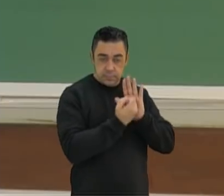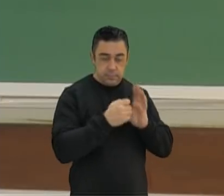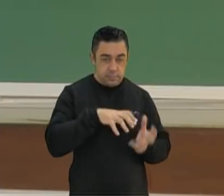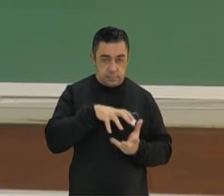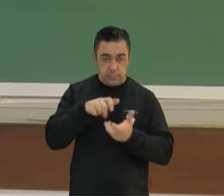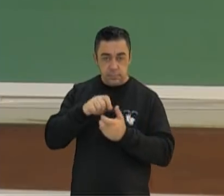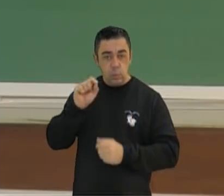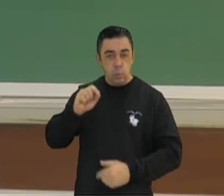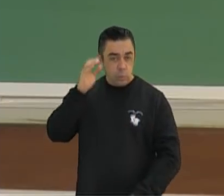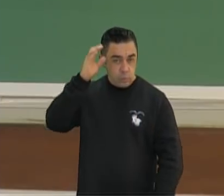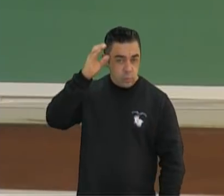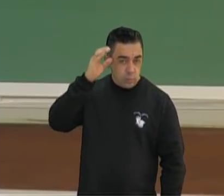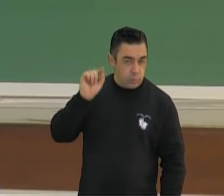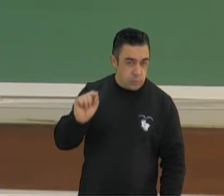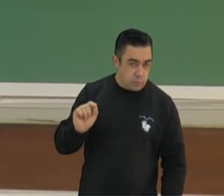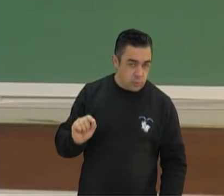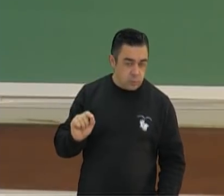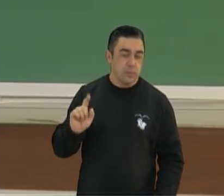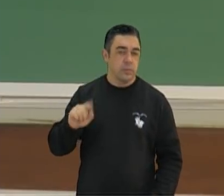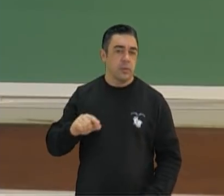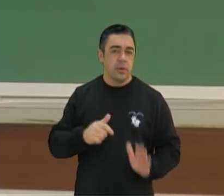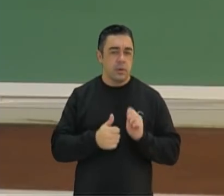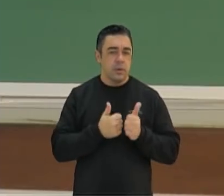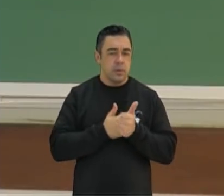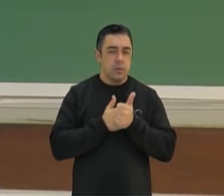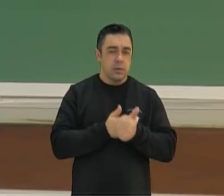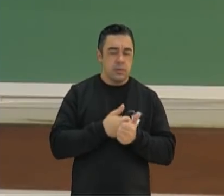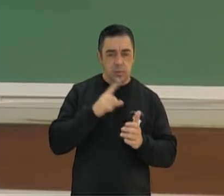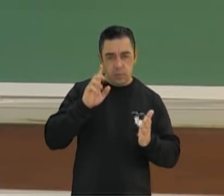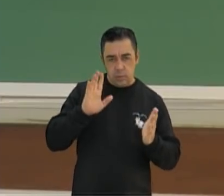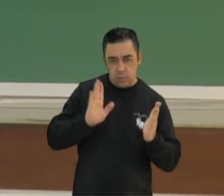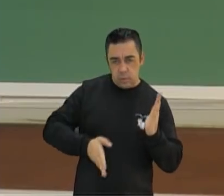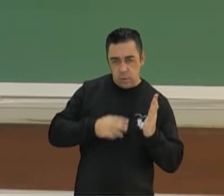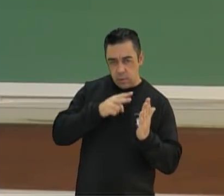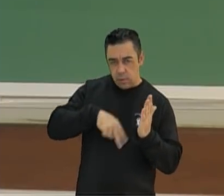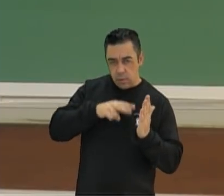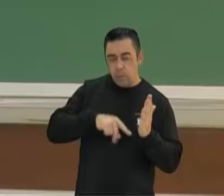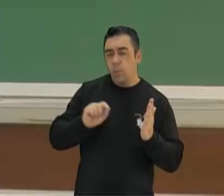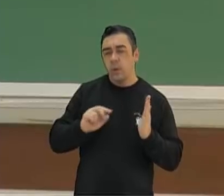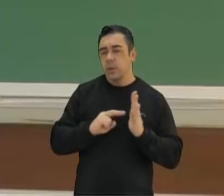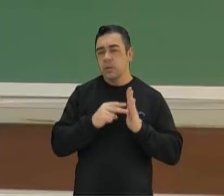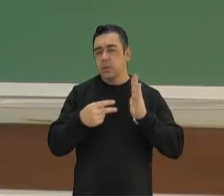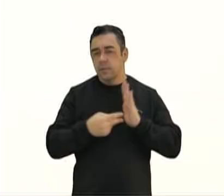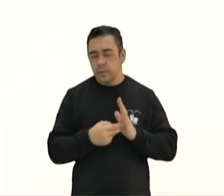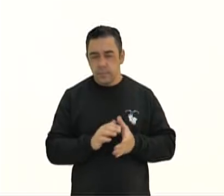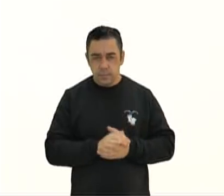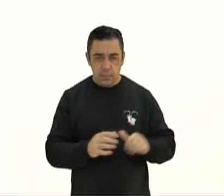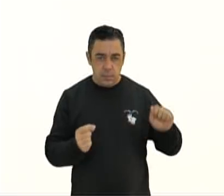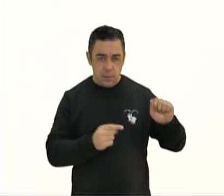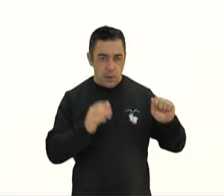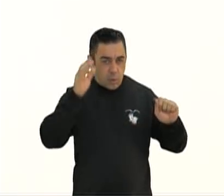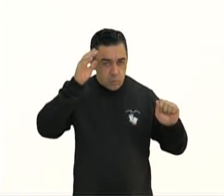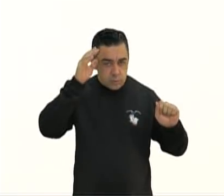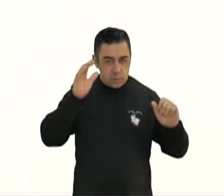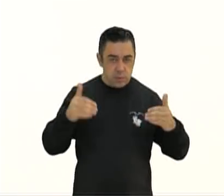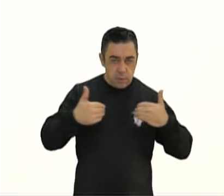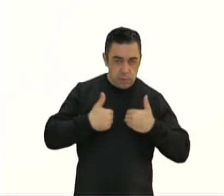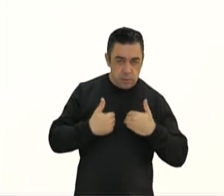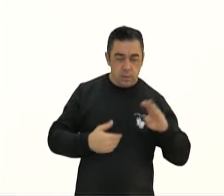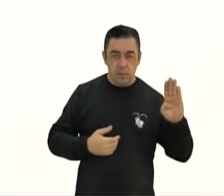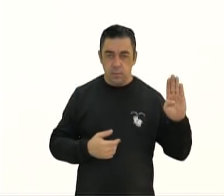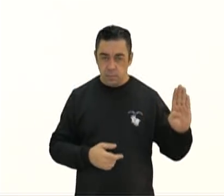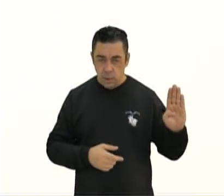de conscientização. De acordo com a tirinha que lemos, ele representa A. Conscientização do autismo,